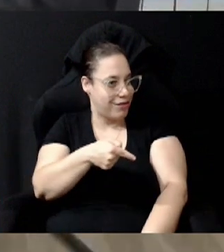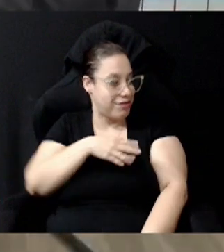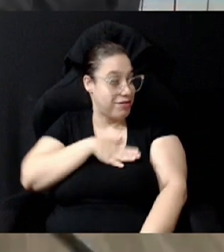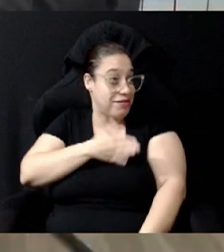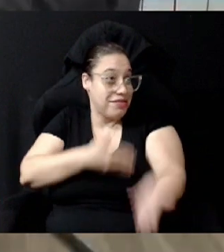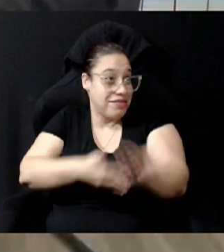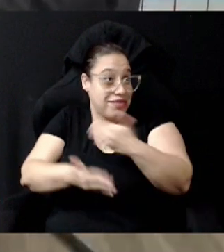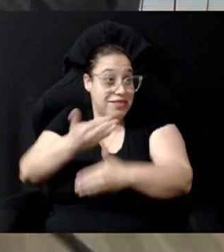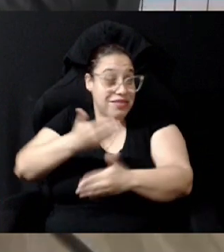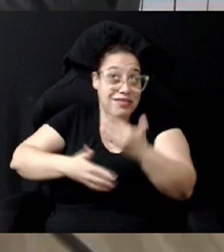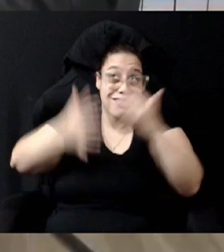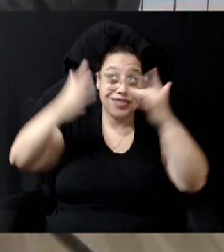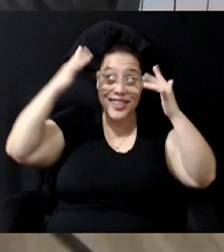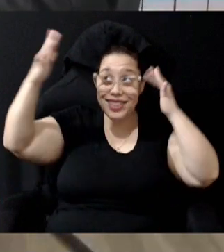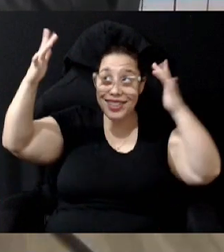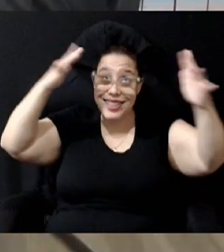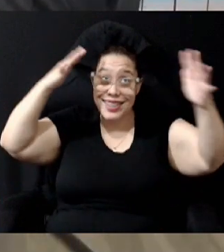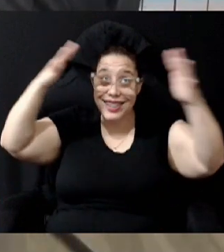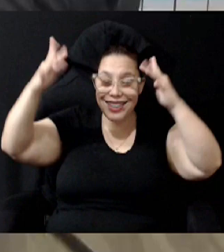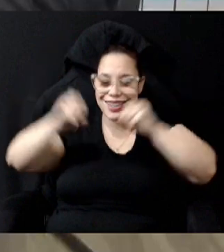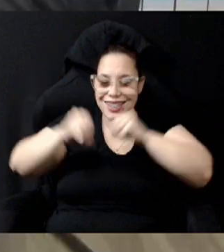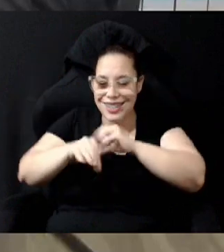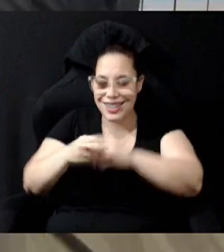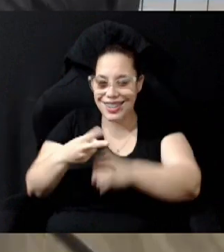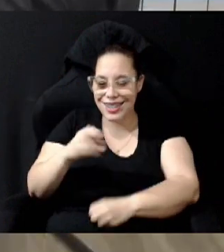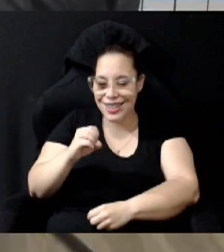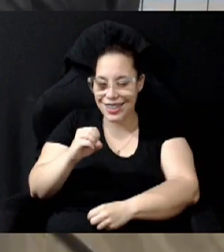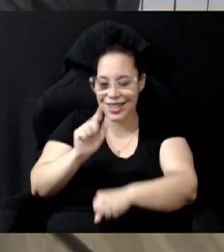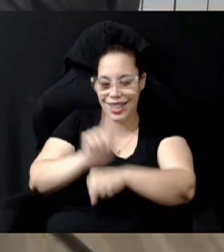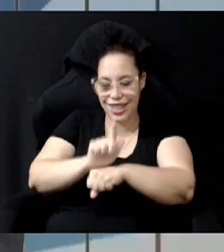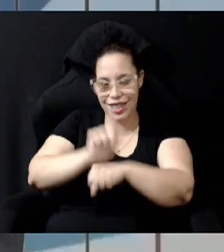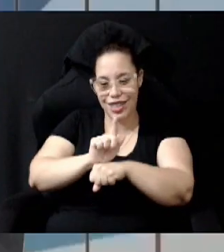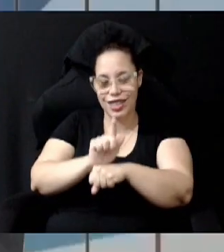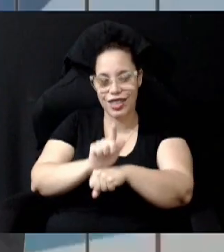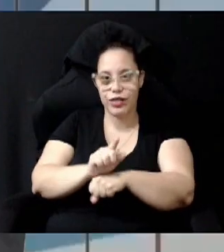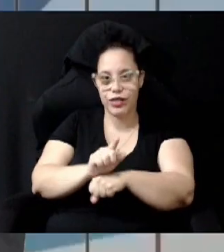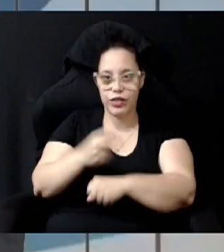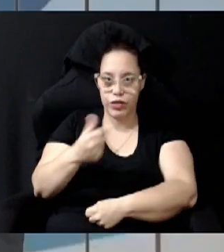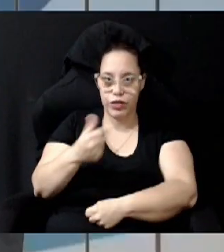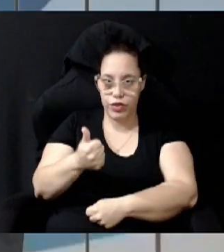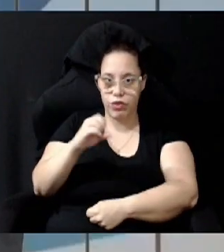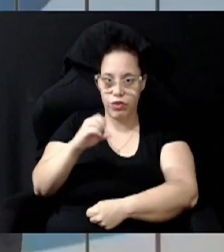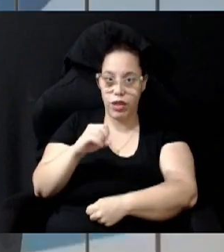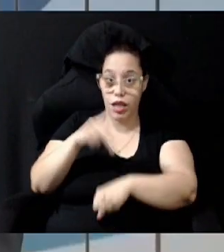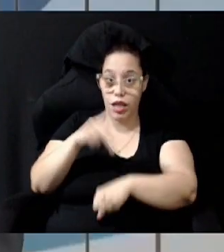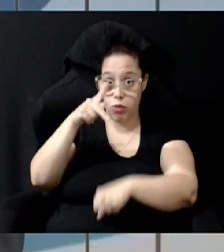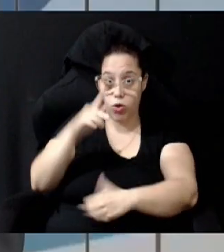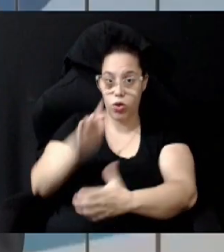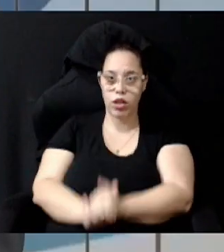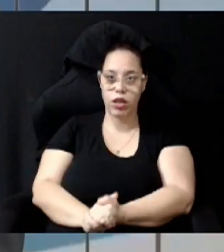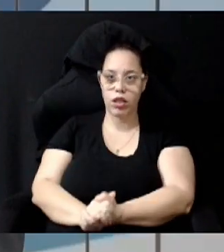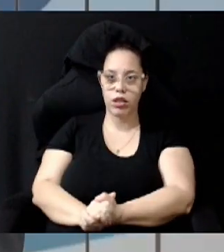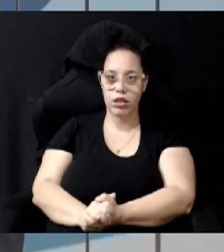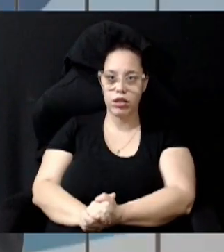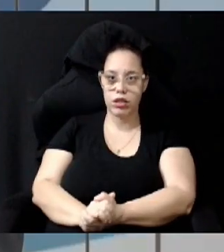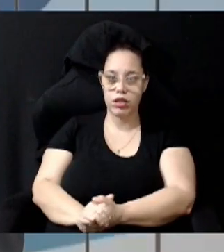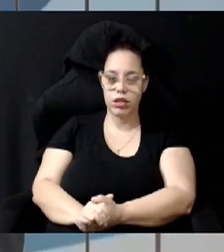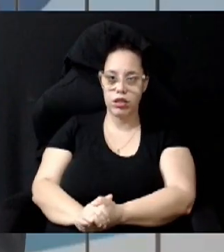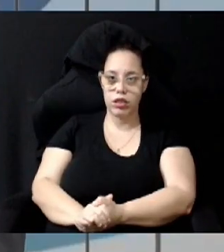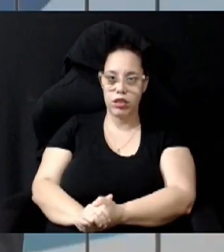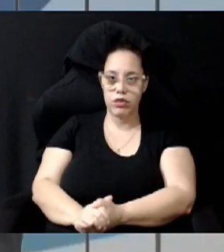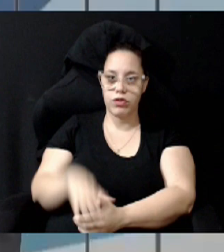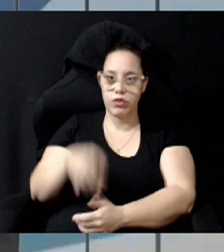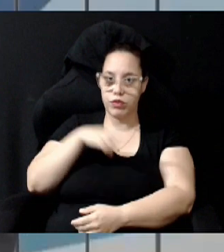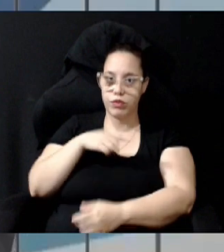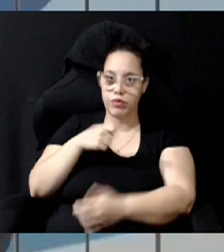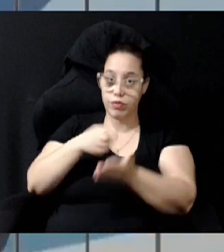né? Eu dei aula por 20 anos na graduação, por 10 anos na pós-graduação. O que eu tenho feito muito agora é escrever, o